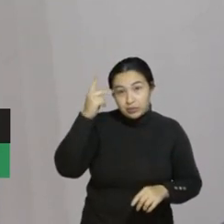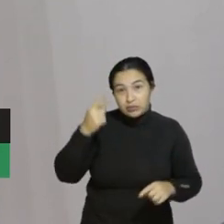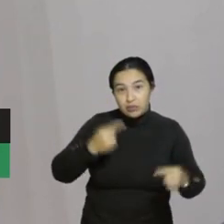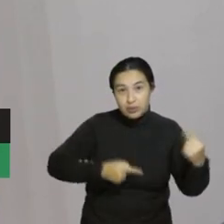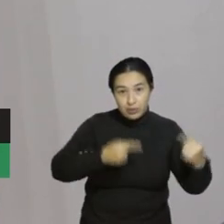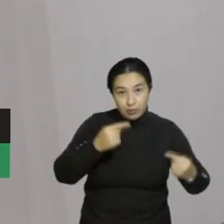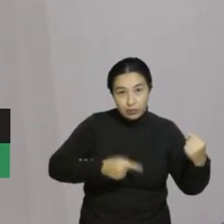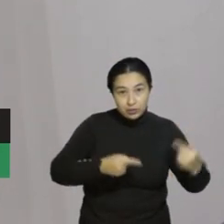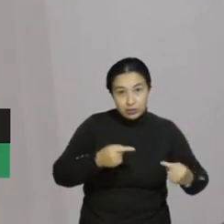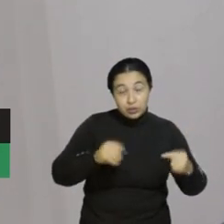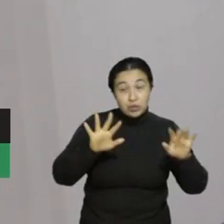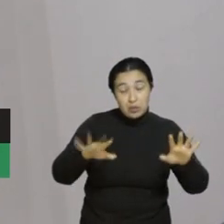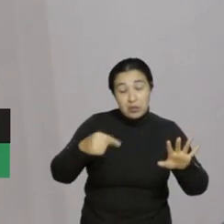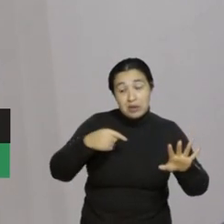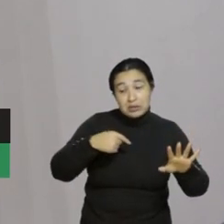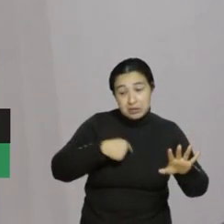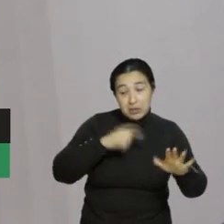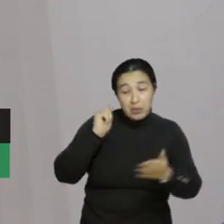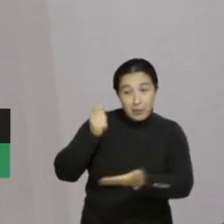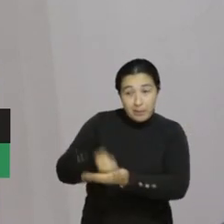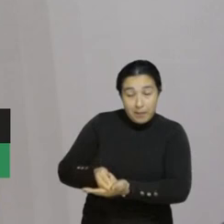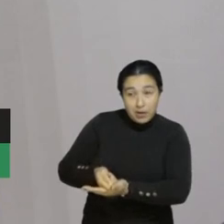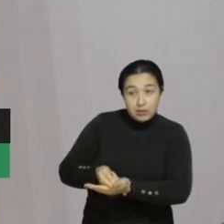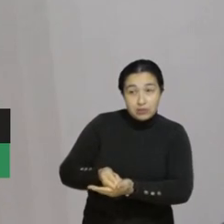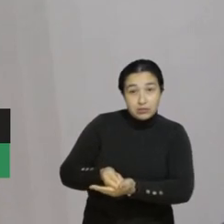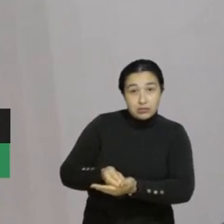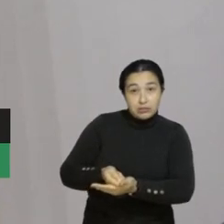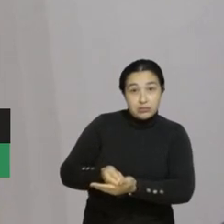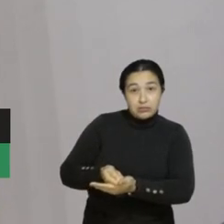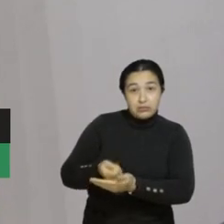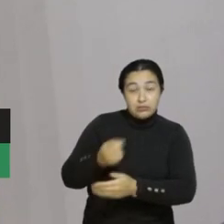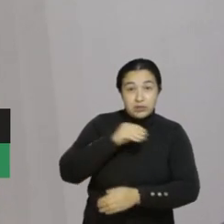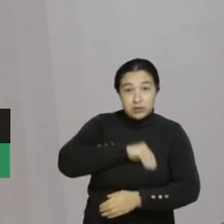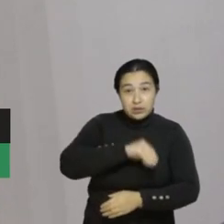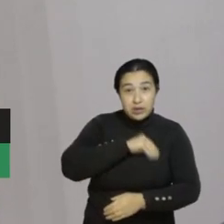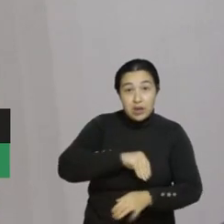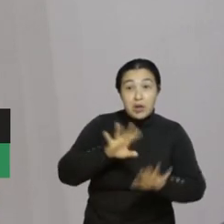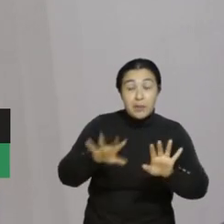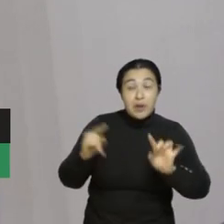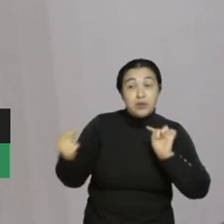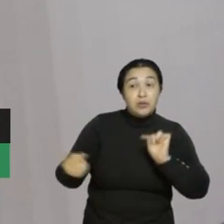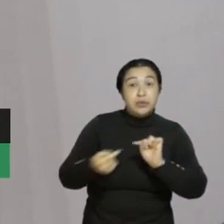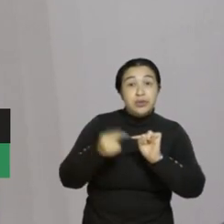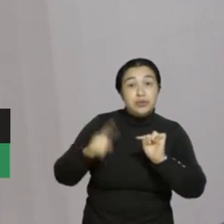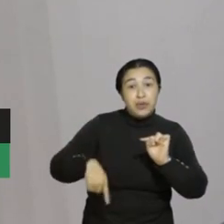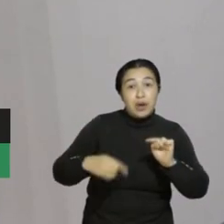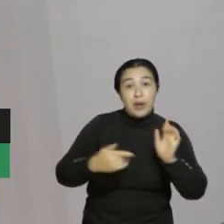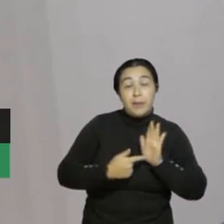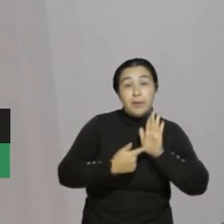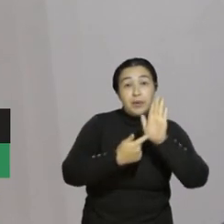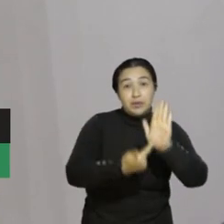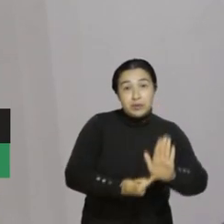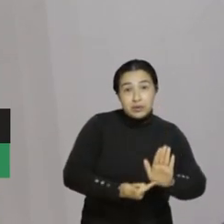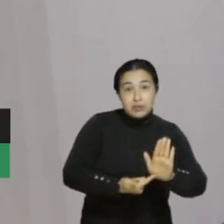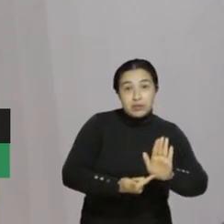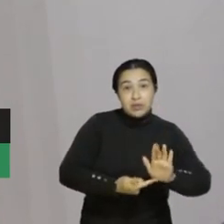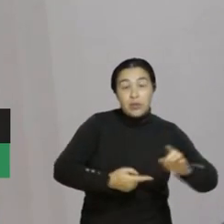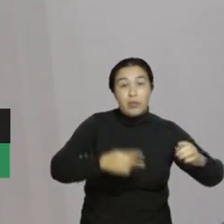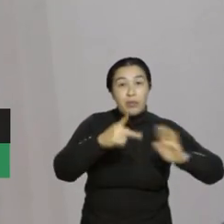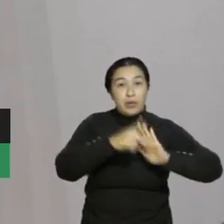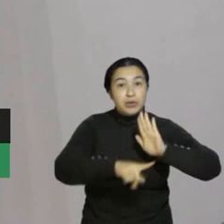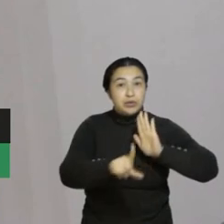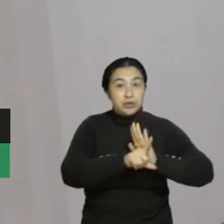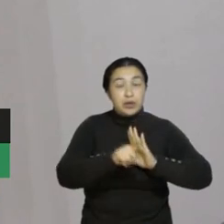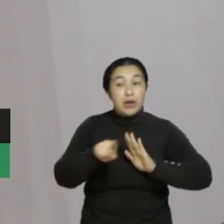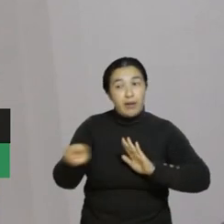em troca, ele tem que fazer um serviço, qual seja, apresentar e discutir projetos de lei. Então, a Cacá acabou de descobrir aqui